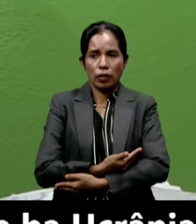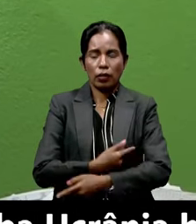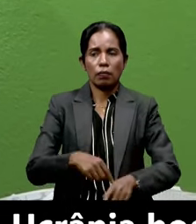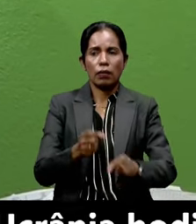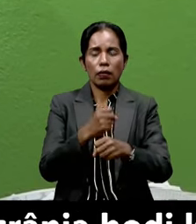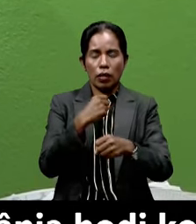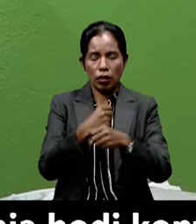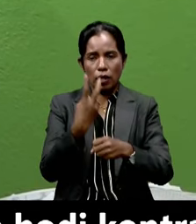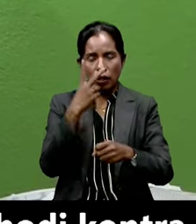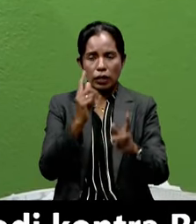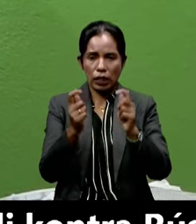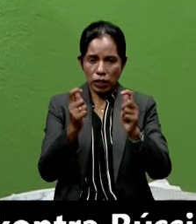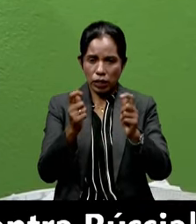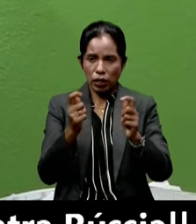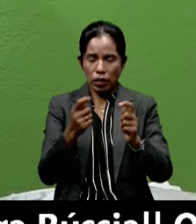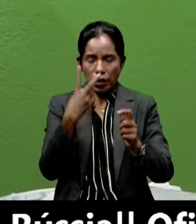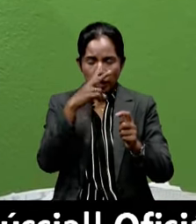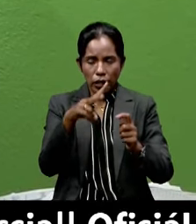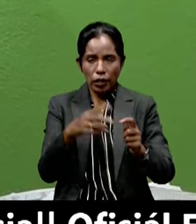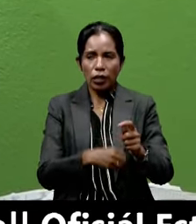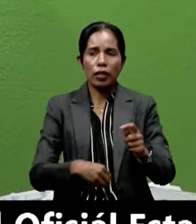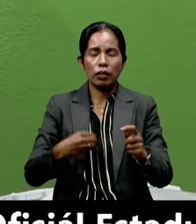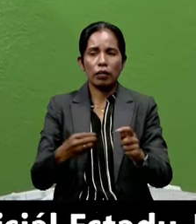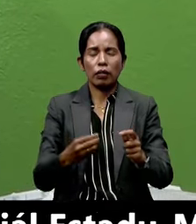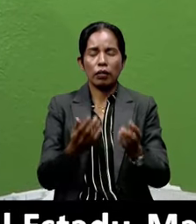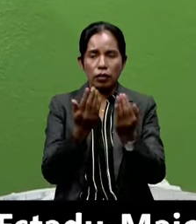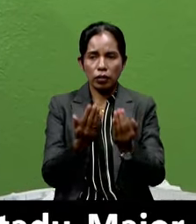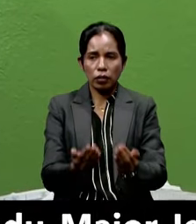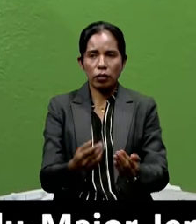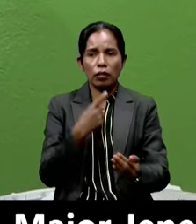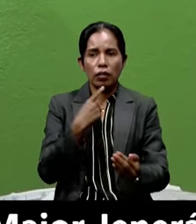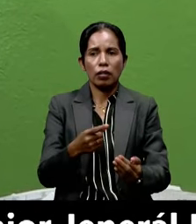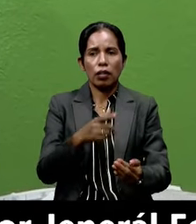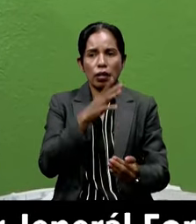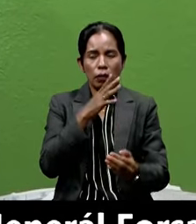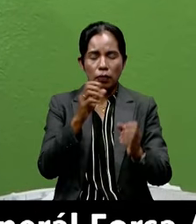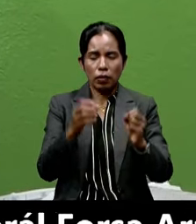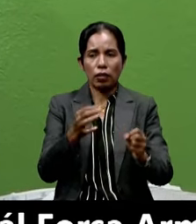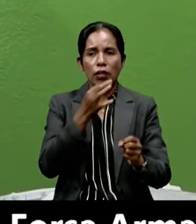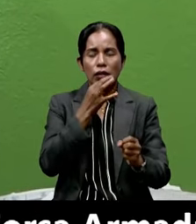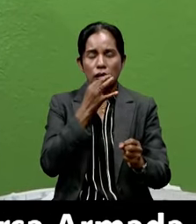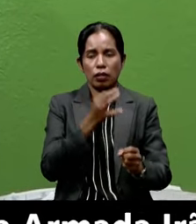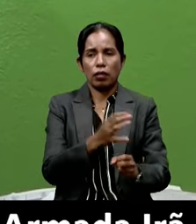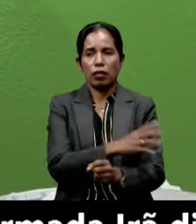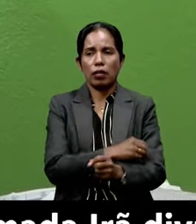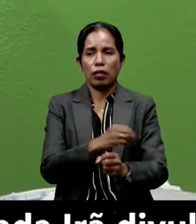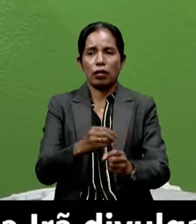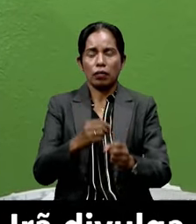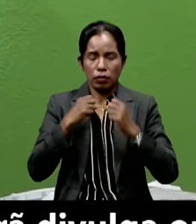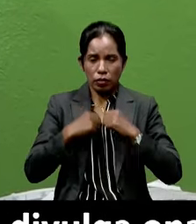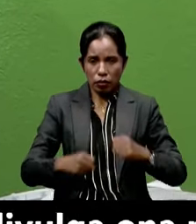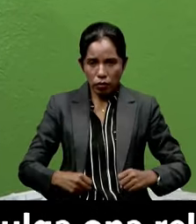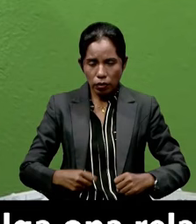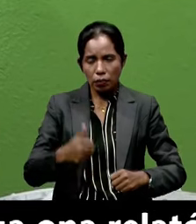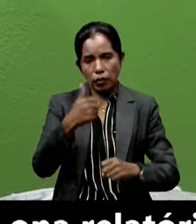bajalo controla mag halo USG leno mag dihan toran ki kanto recomenda ni inen partingi han han ebe saudável